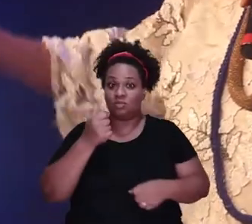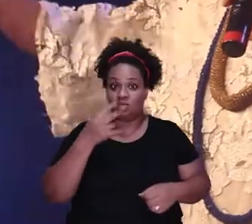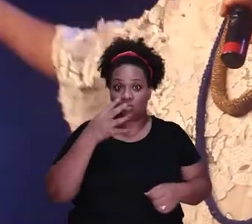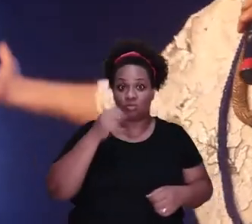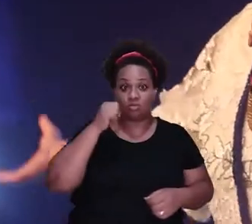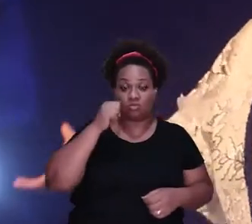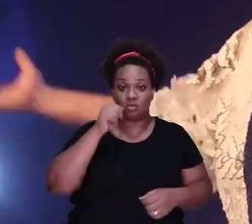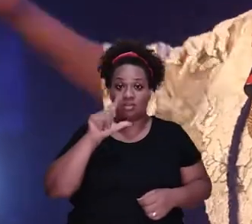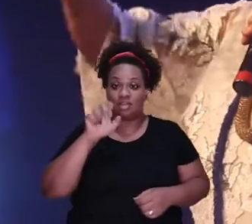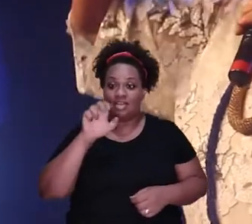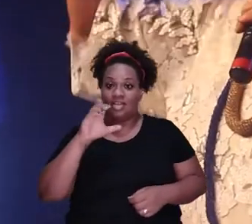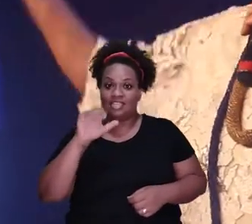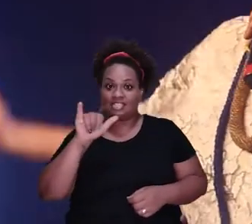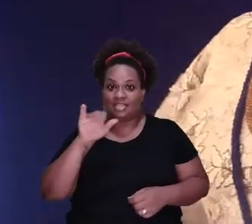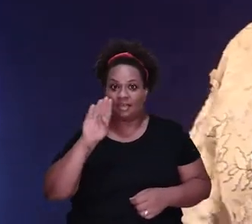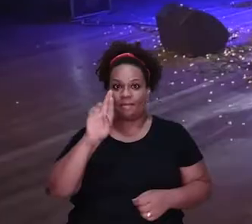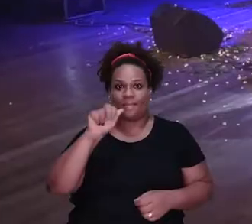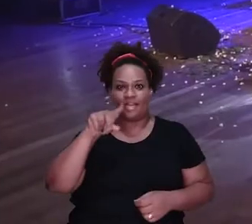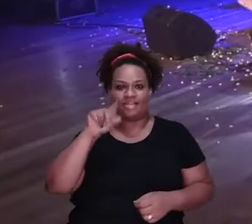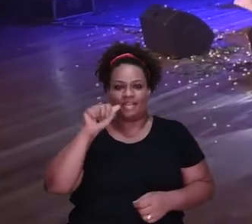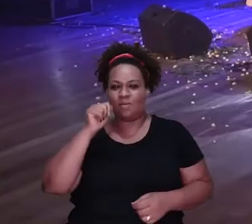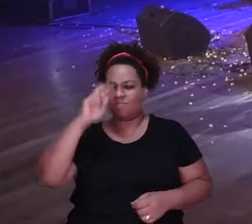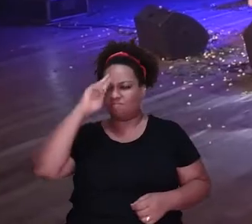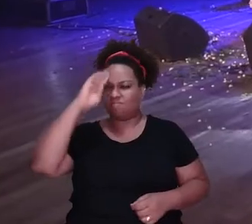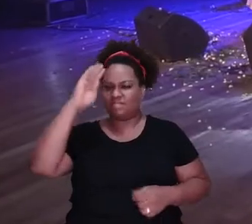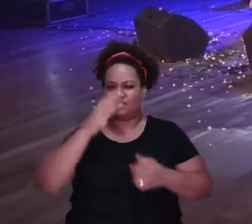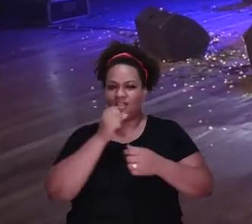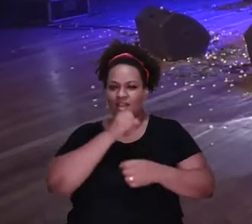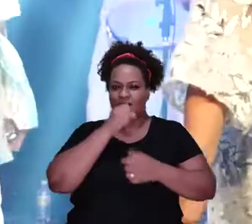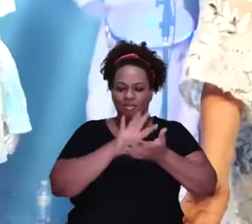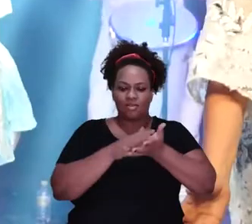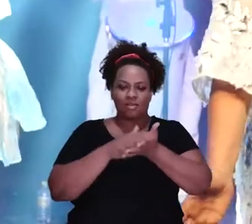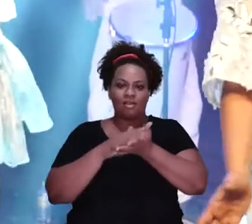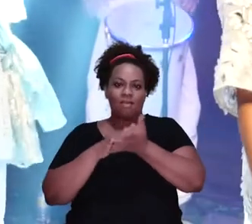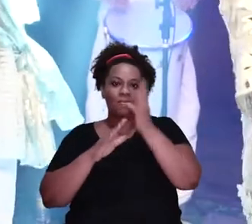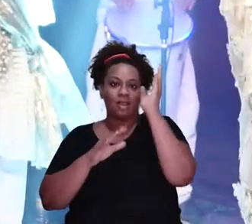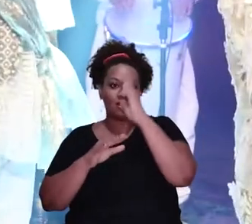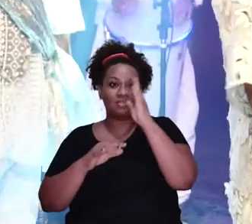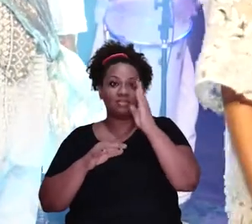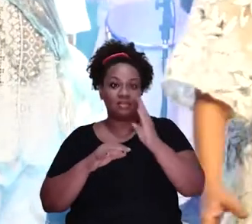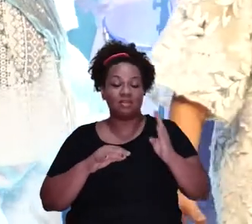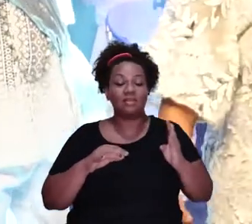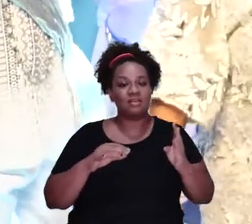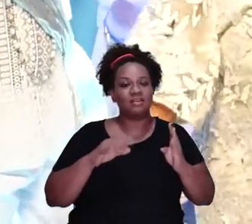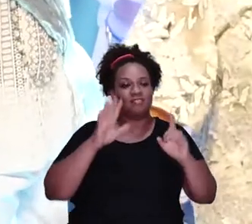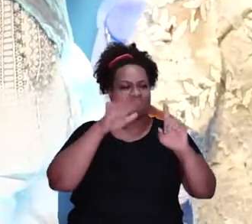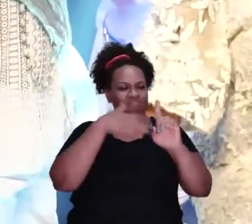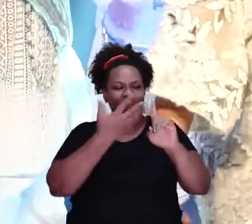2014 Leci Brandão Nossa grande matriarca do Samba brasileiro também dos